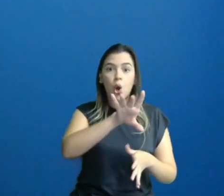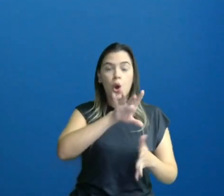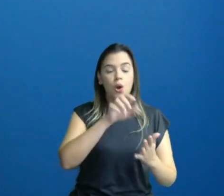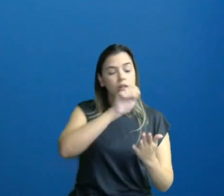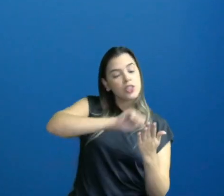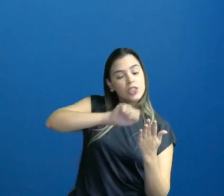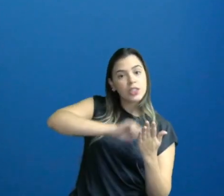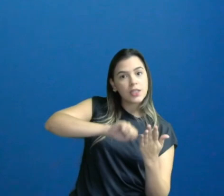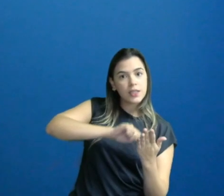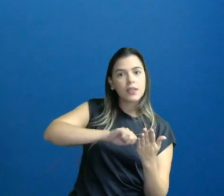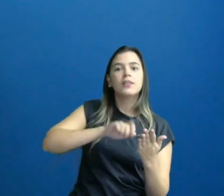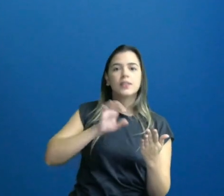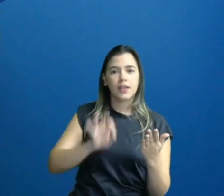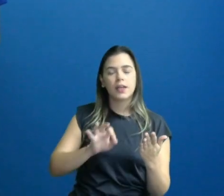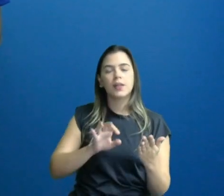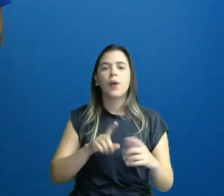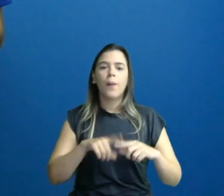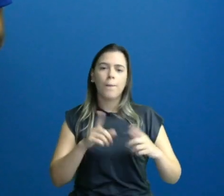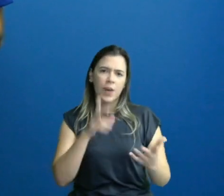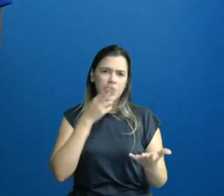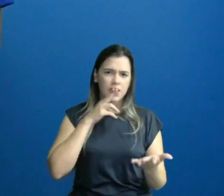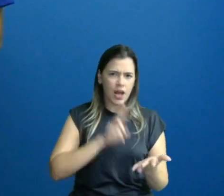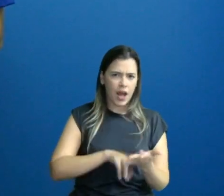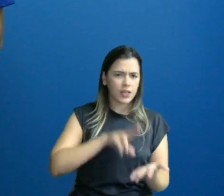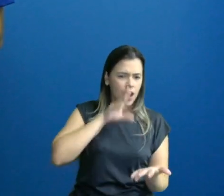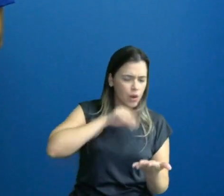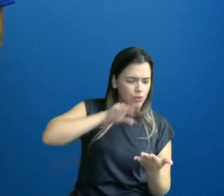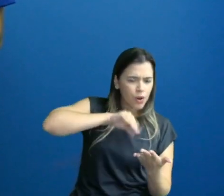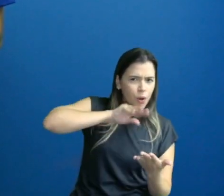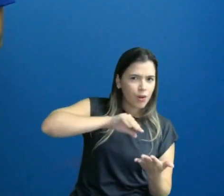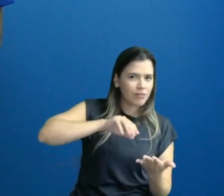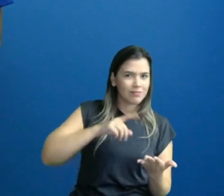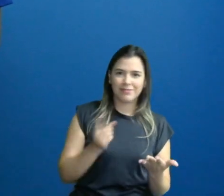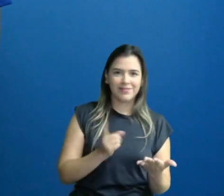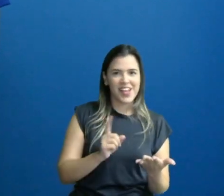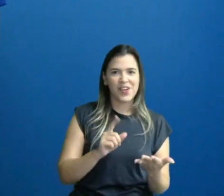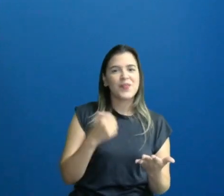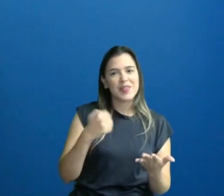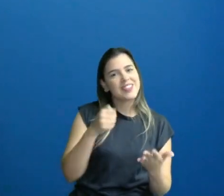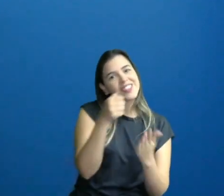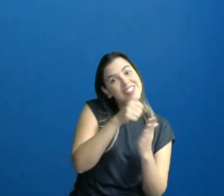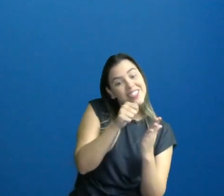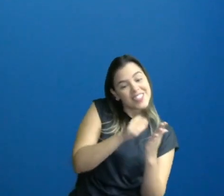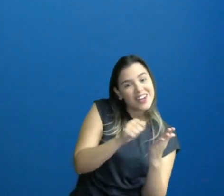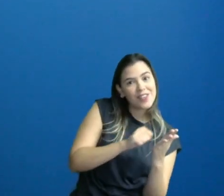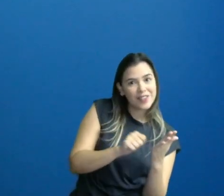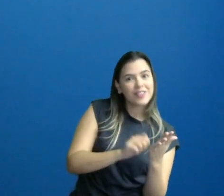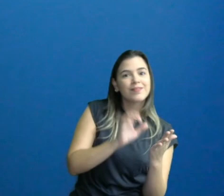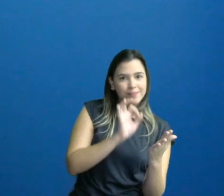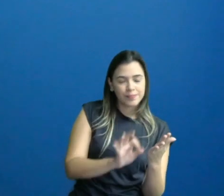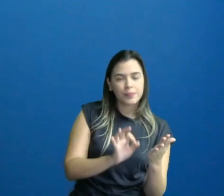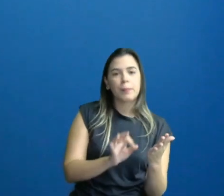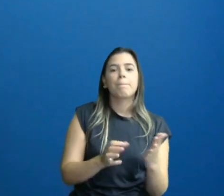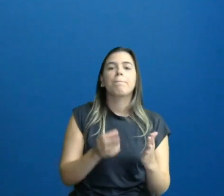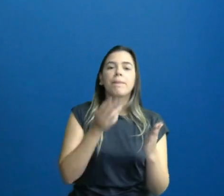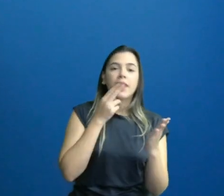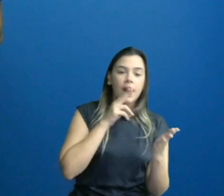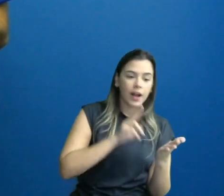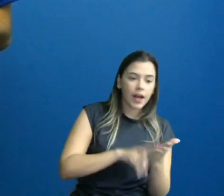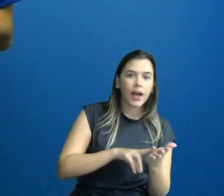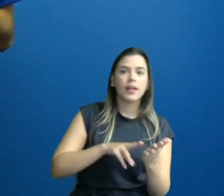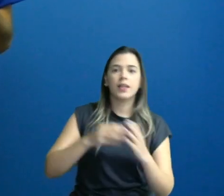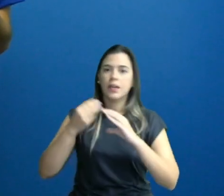mas já carta a gente não tem como enviar um áudio para casa a gente precisa escrever tudo não é mesmo então uma carta aí no e-mail